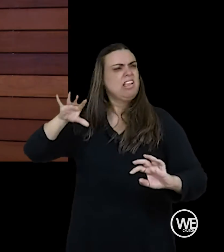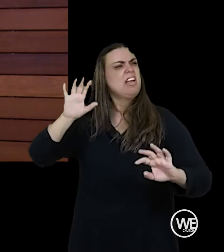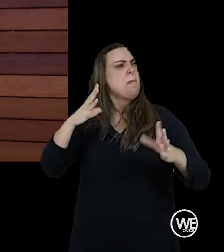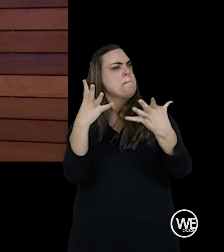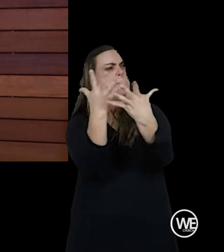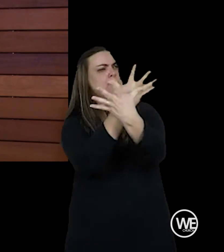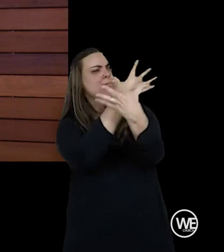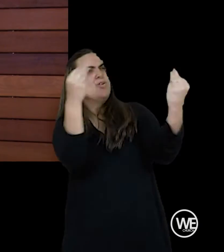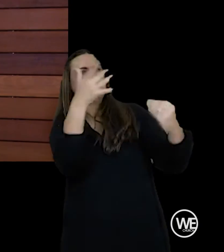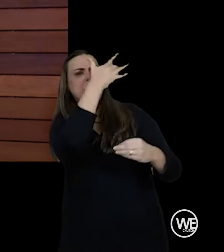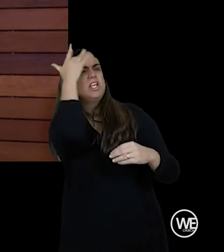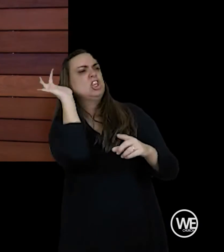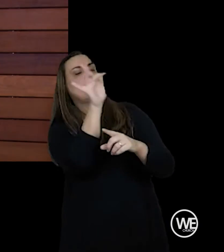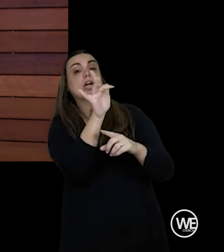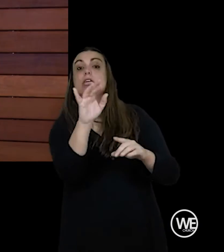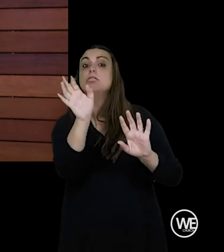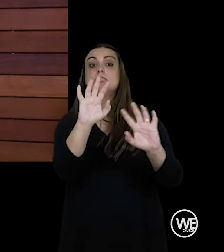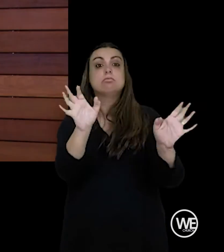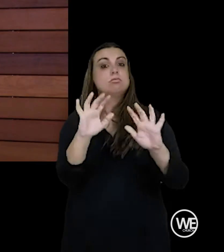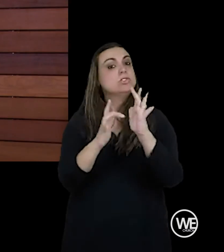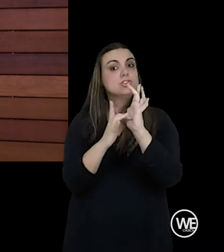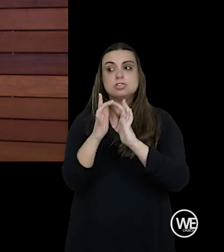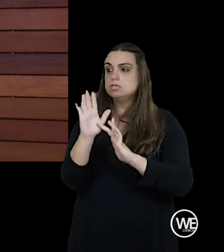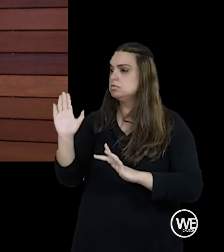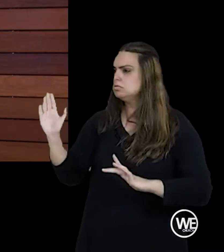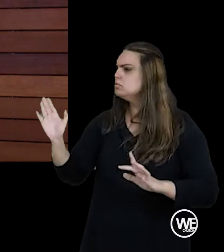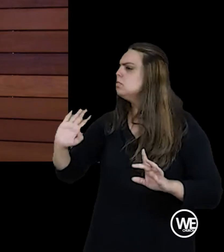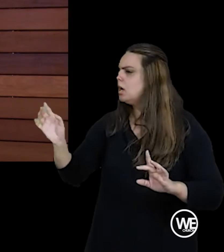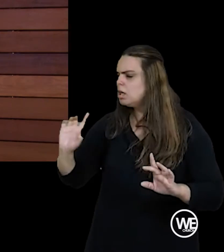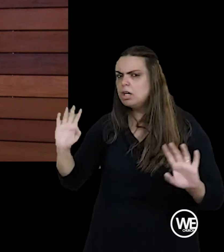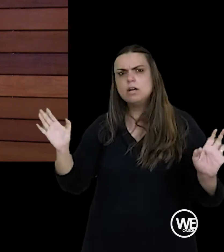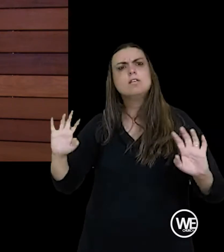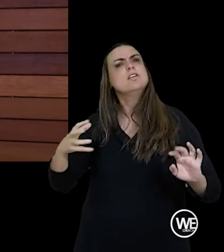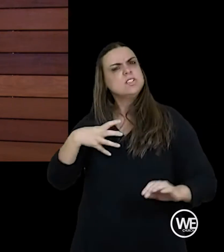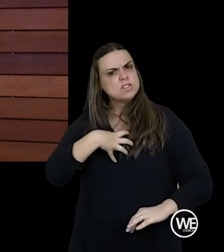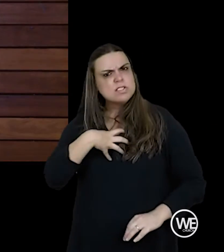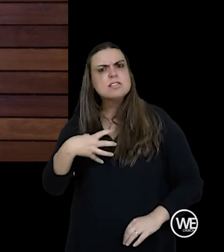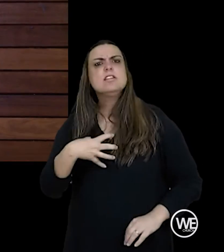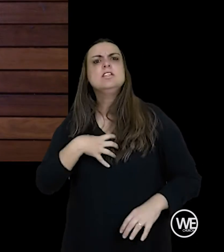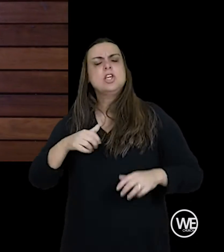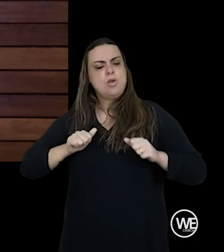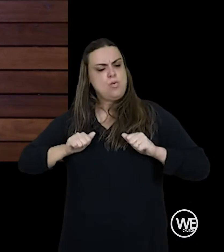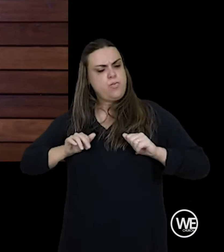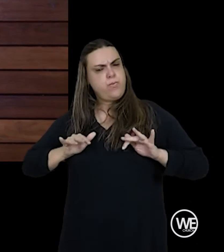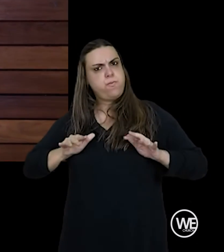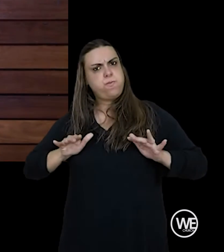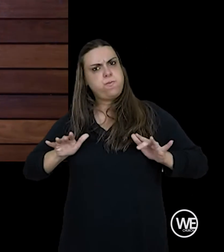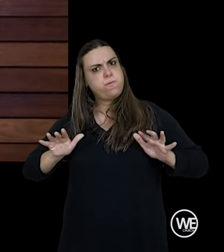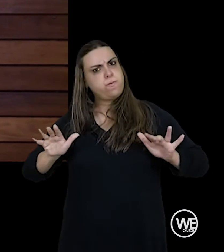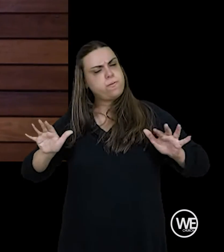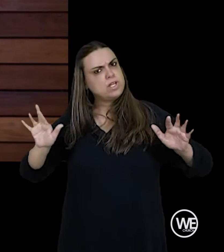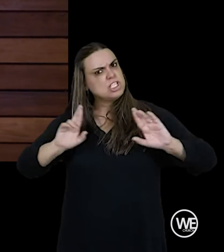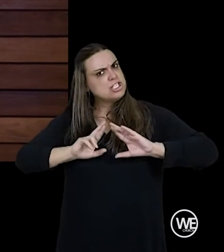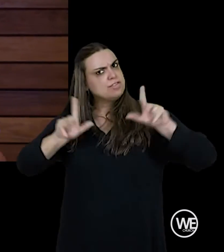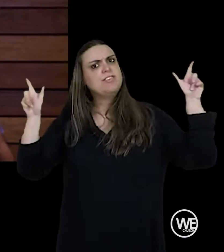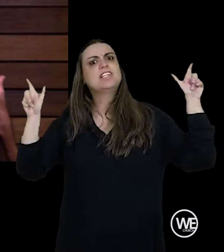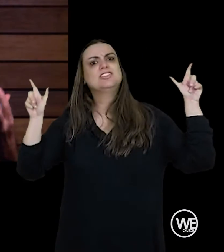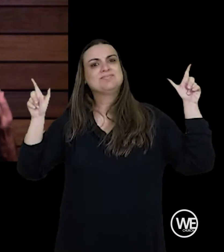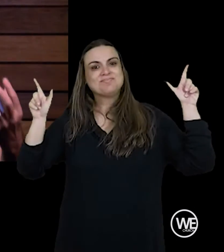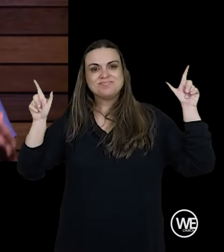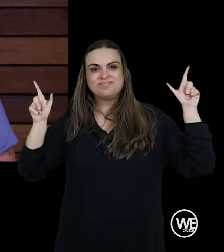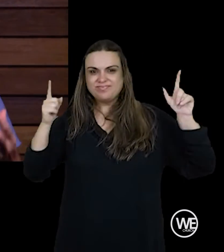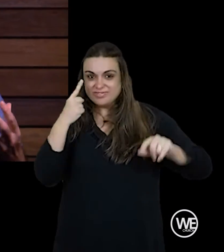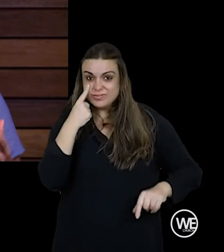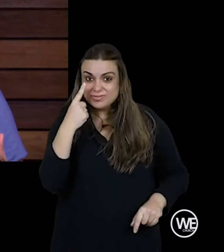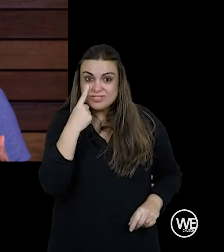mas muitos te tocaram. Ele termina com a palavra dizendo assim: mas eu senti que de mim saiu o poder. Então, a demonstração